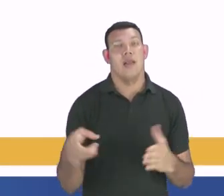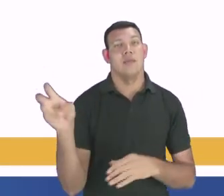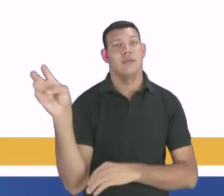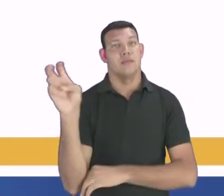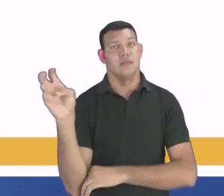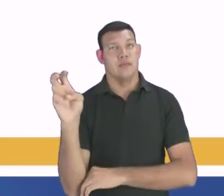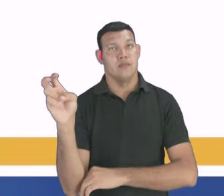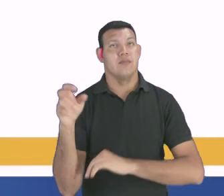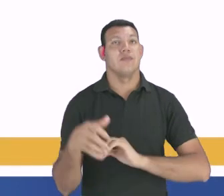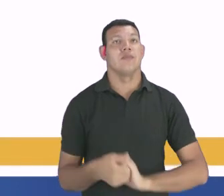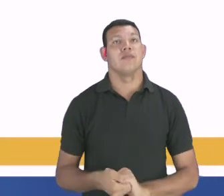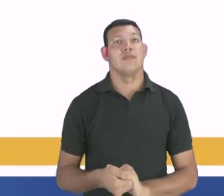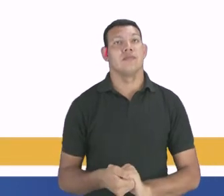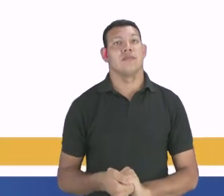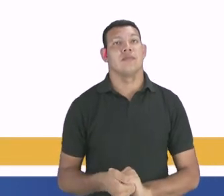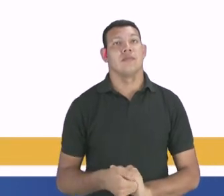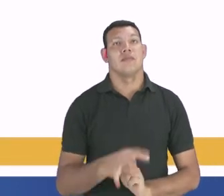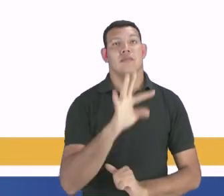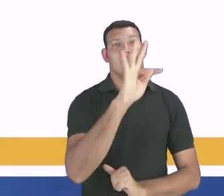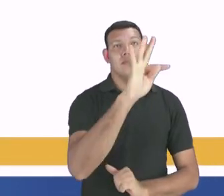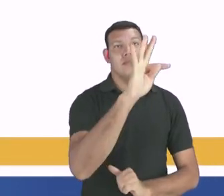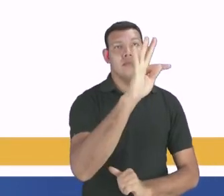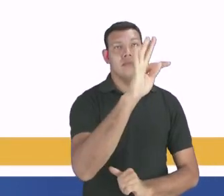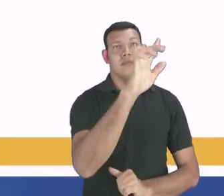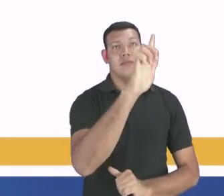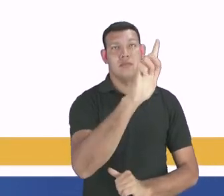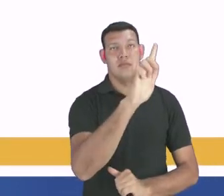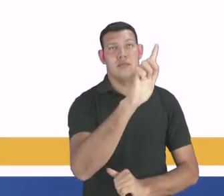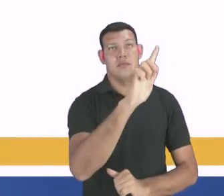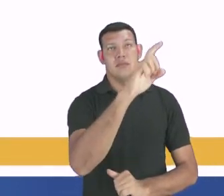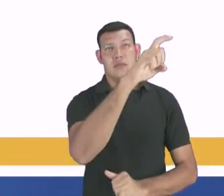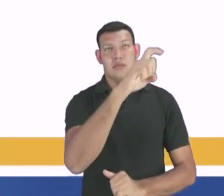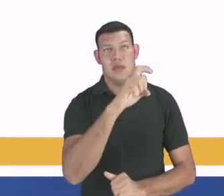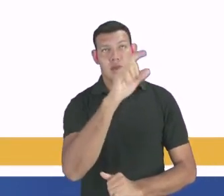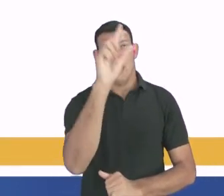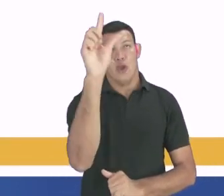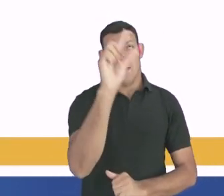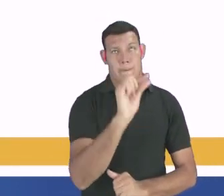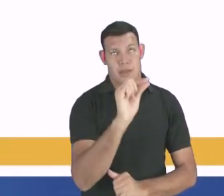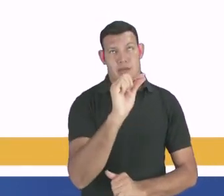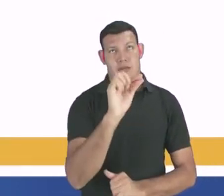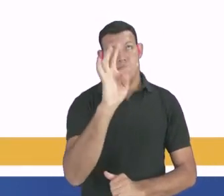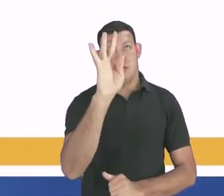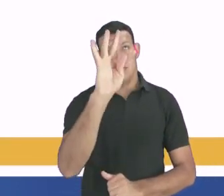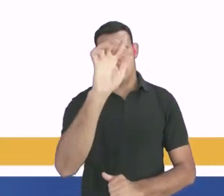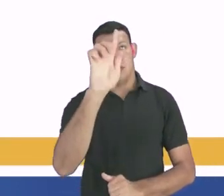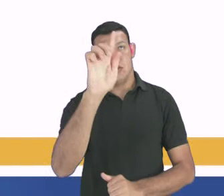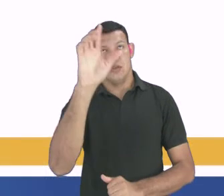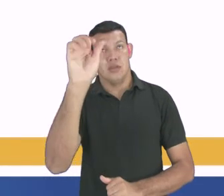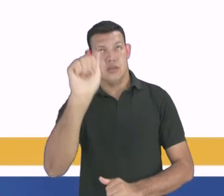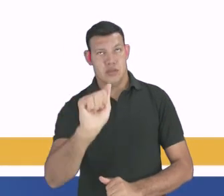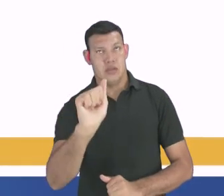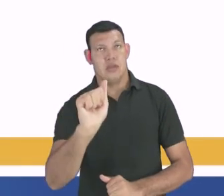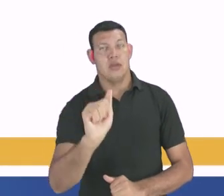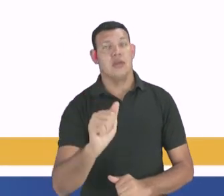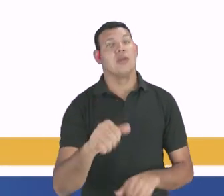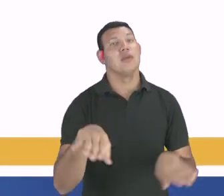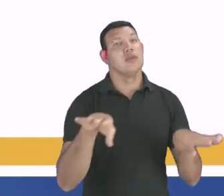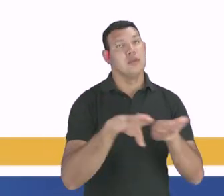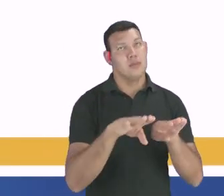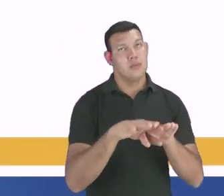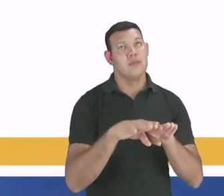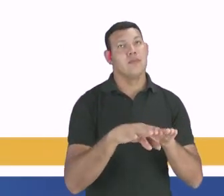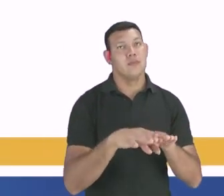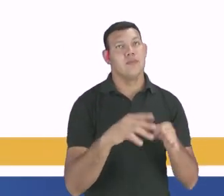quinto caso, que é da tangente de x menor que a tangente de a. E acontece também que a tangente de x